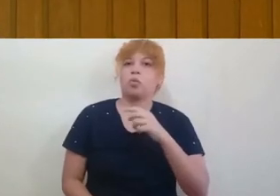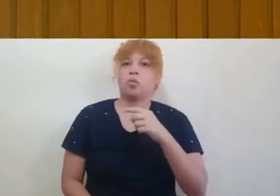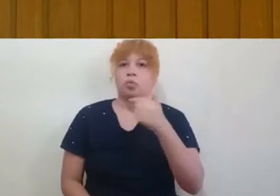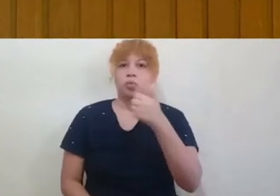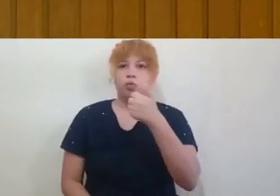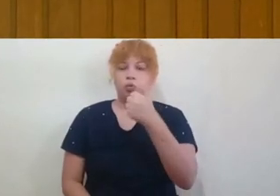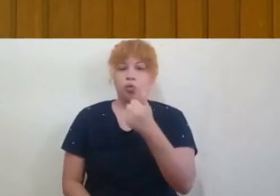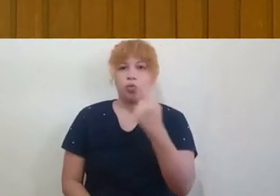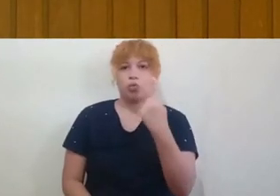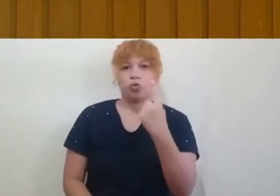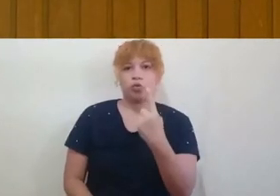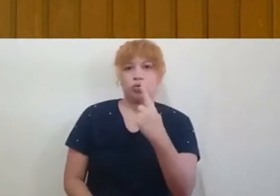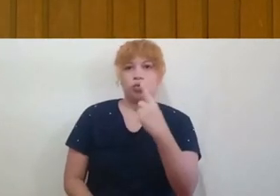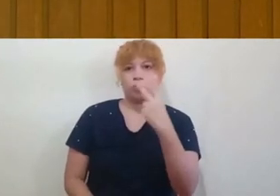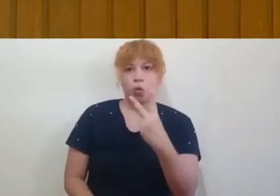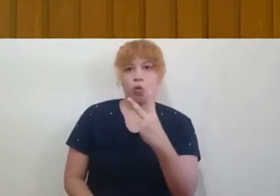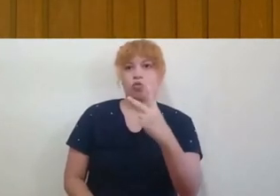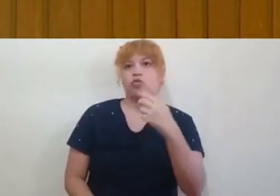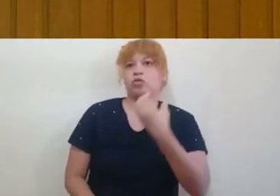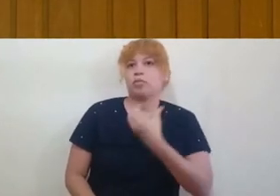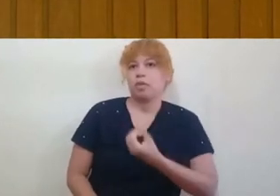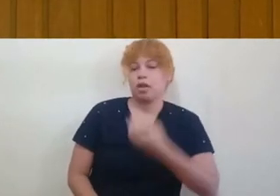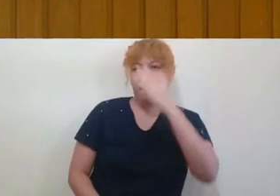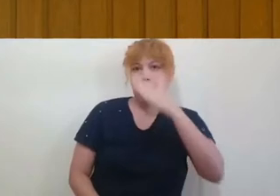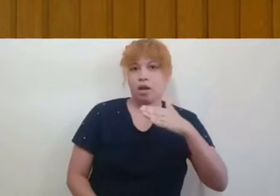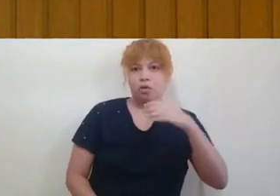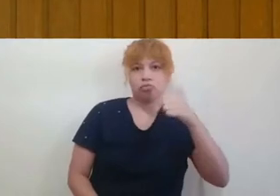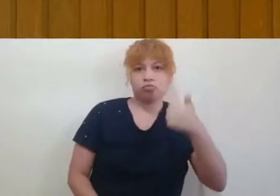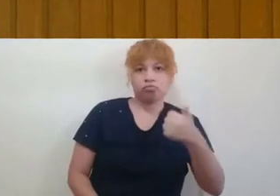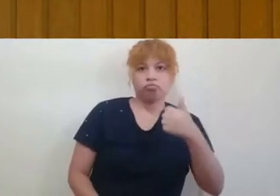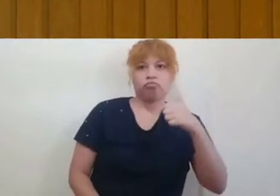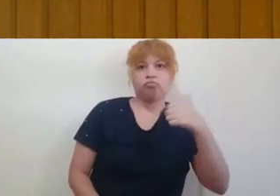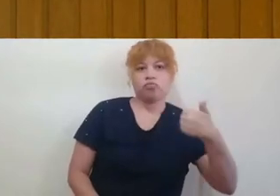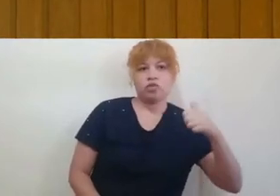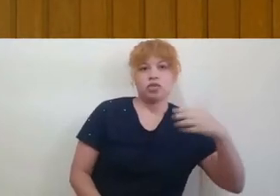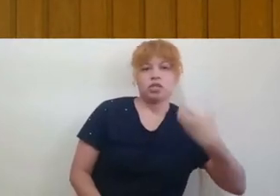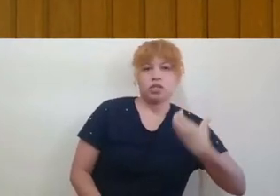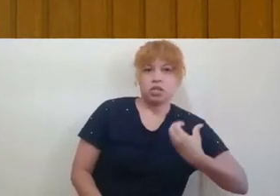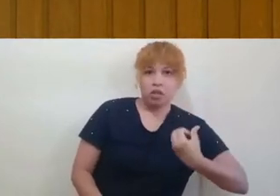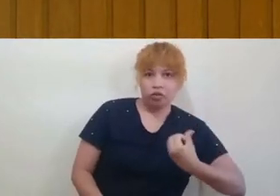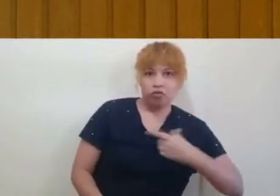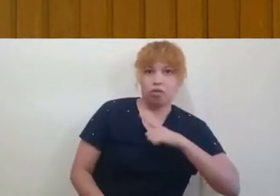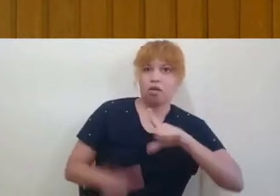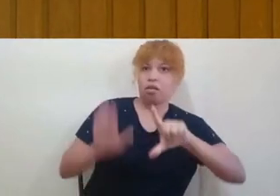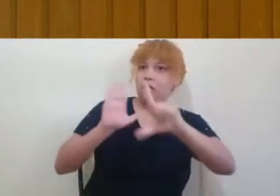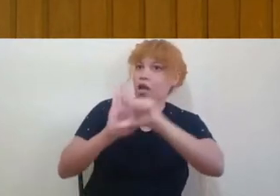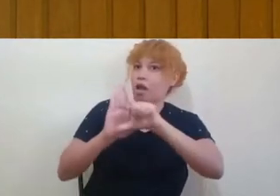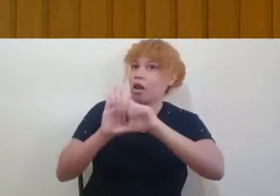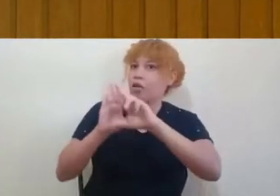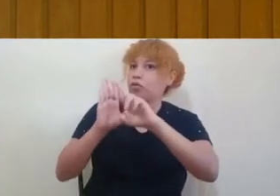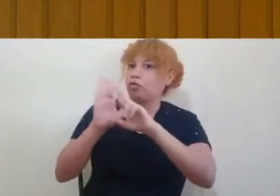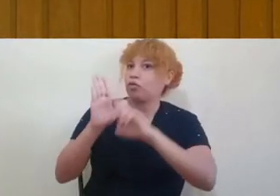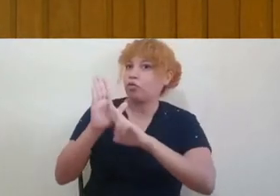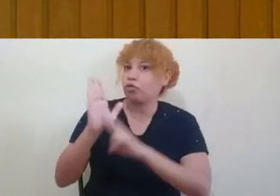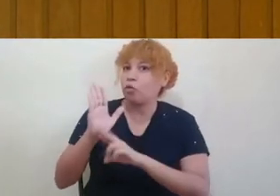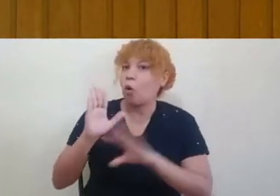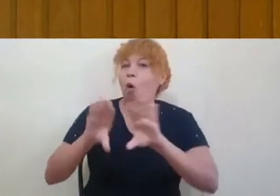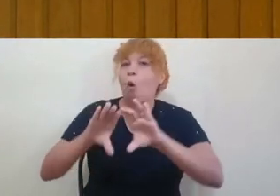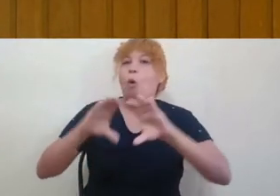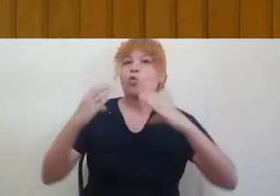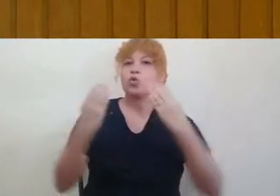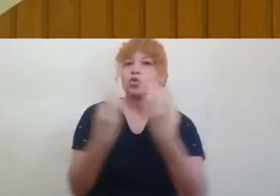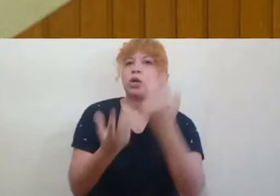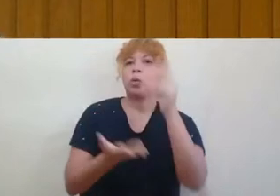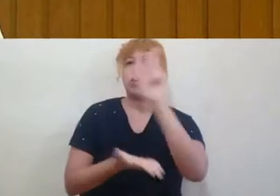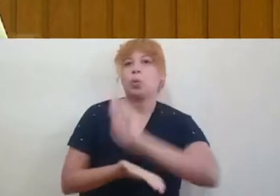19 de maio de 2021, que vai assinado por mim, professor Marcelo Brito Carneiro Leão, reitor da